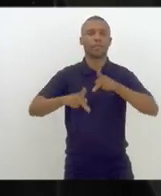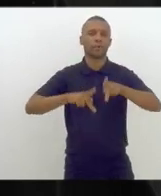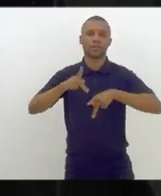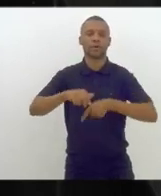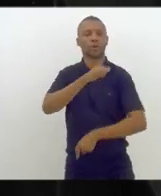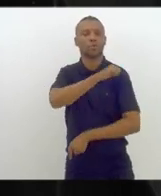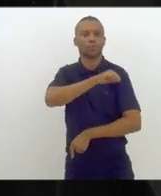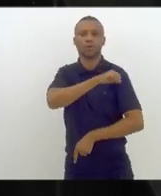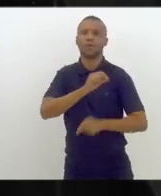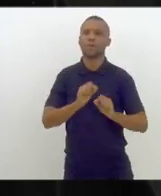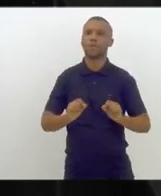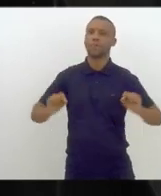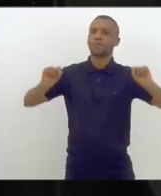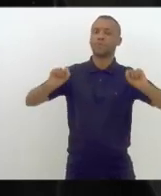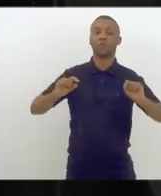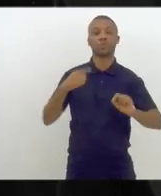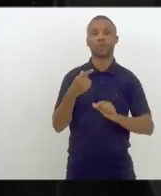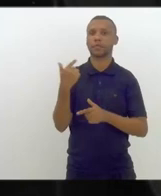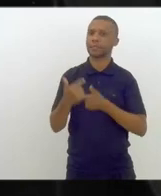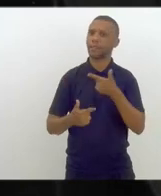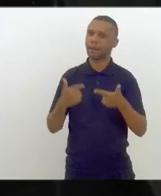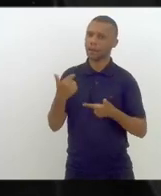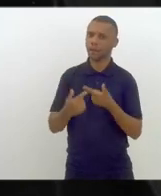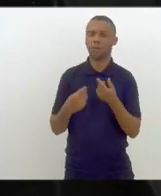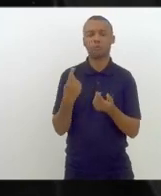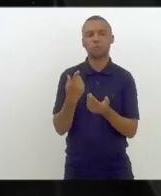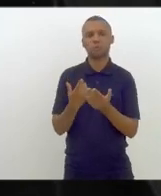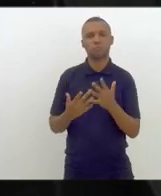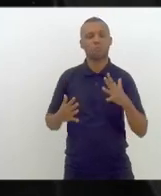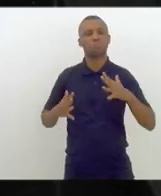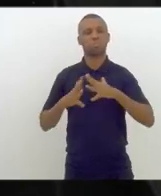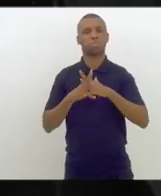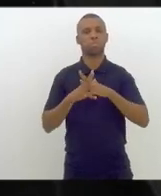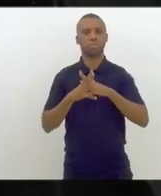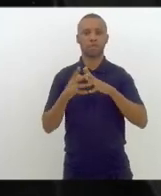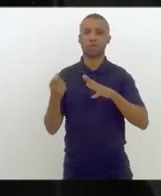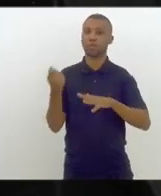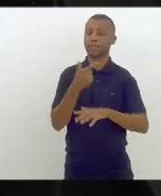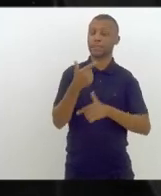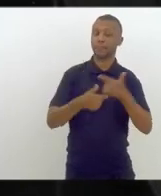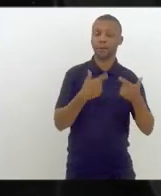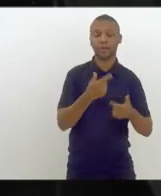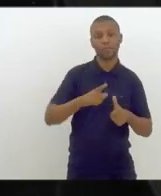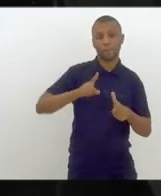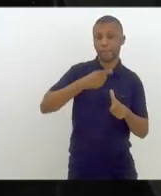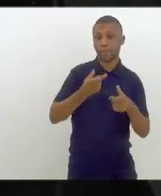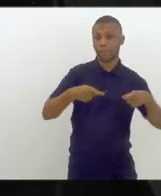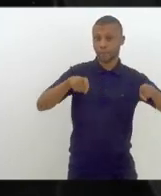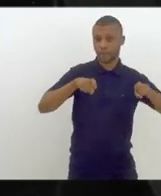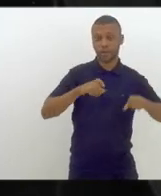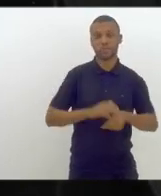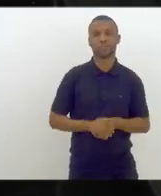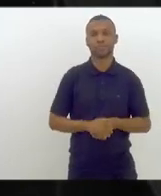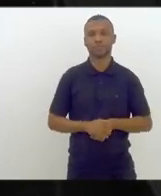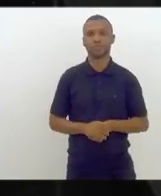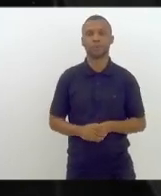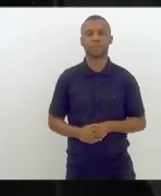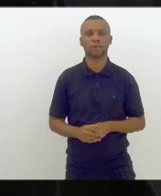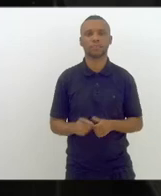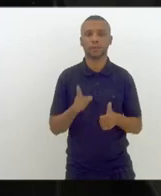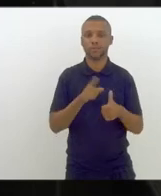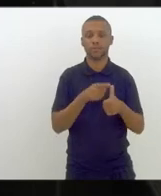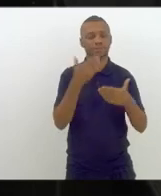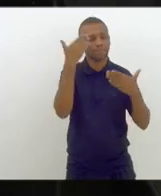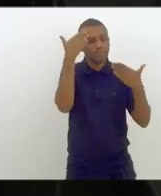estado do Rio de Janeiro de que trabalhei de forma mais árdua ainda do que trabalhei no primeiro mandato. Esse é o primeiro ponto que eu queria. Muito